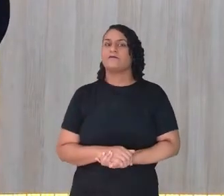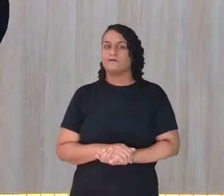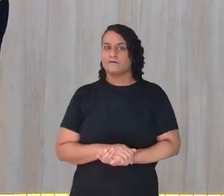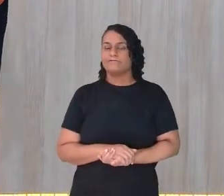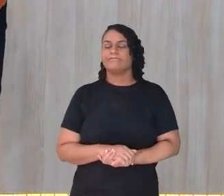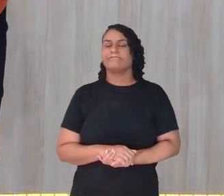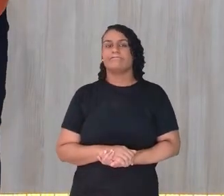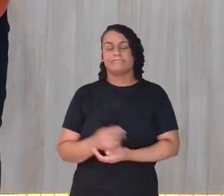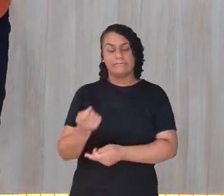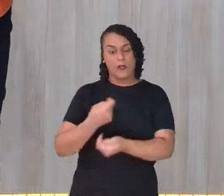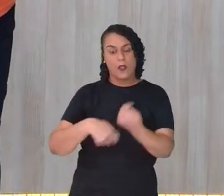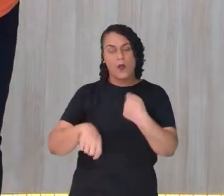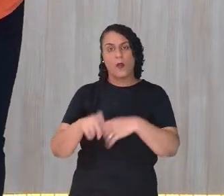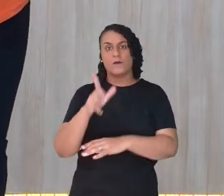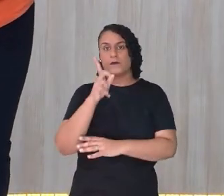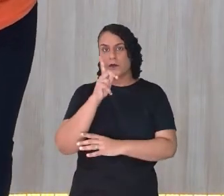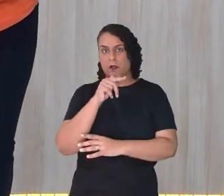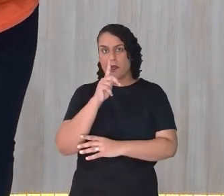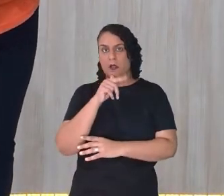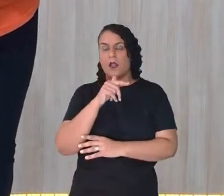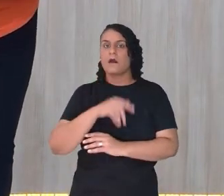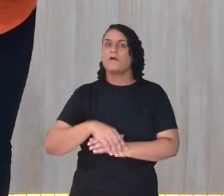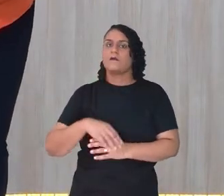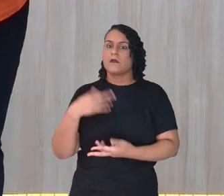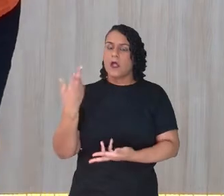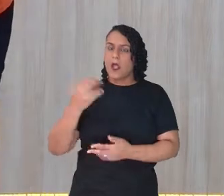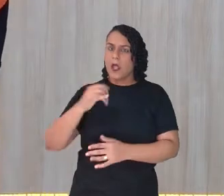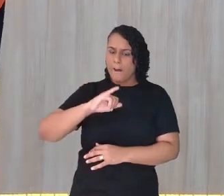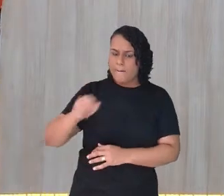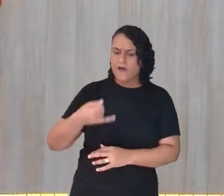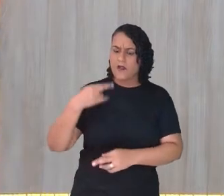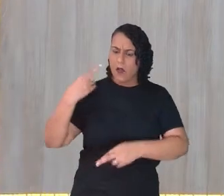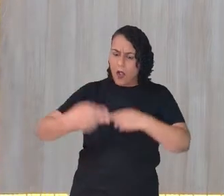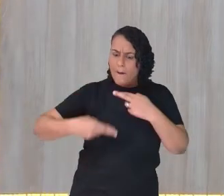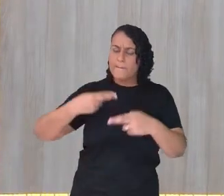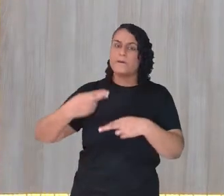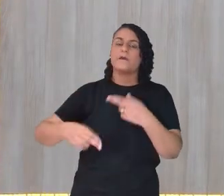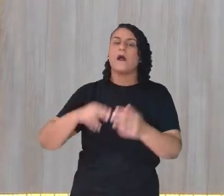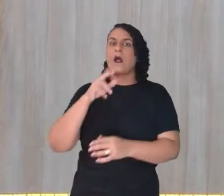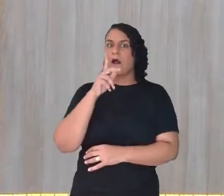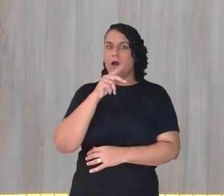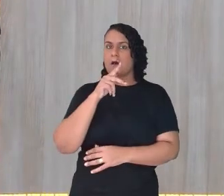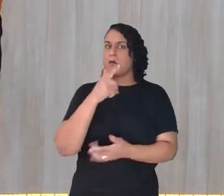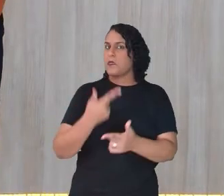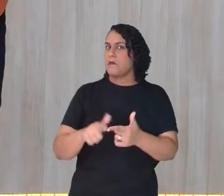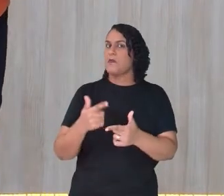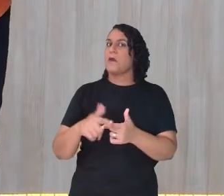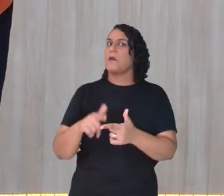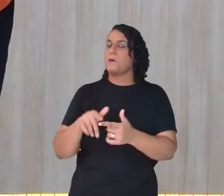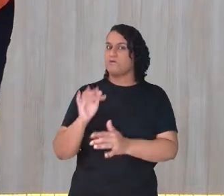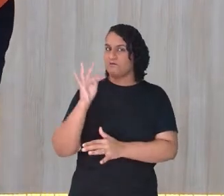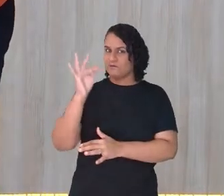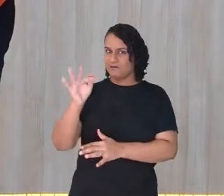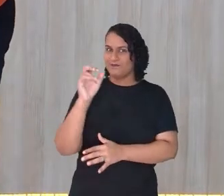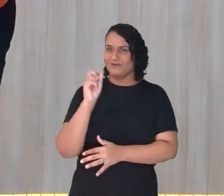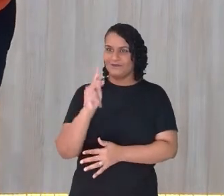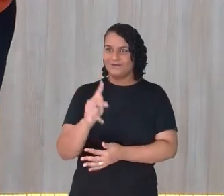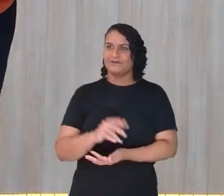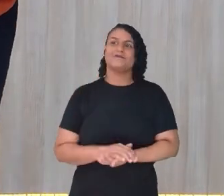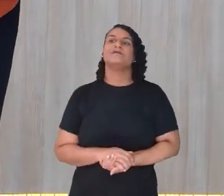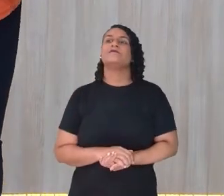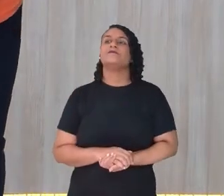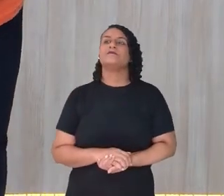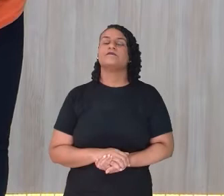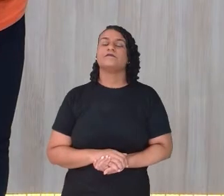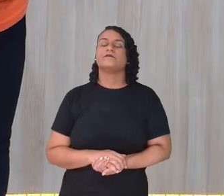Vamos economizar água. Vamos reaproveitar a água para a gente não ter esse problema de falta. Ok? Vamos ver o que é que eu tenho